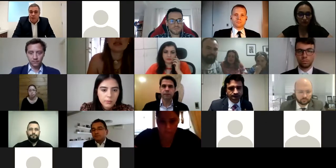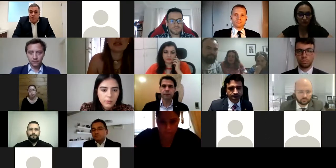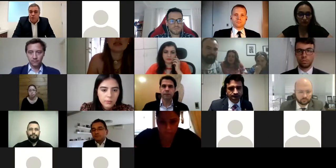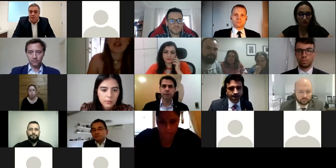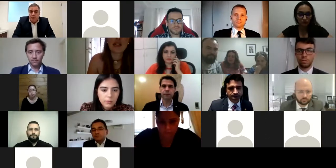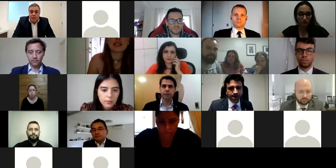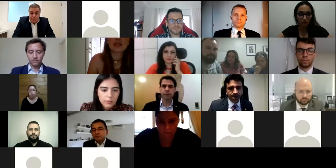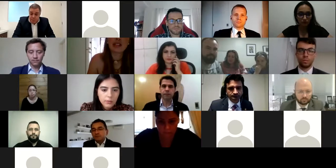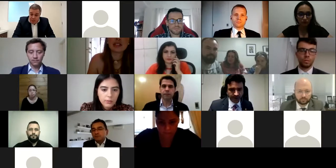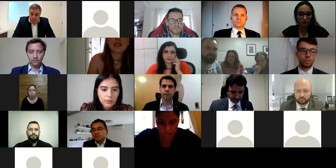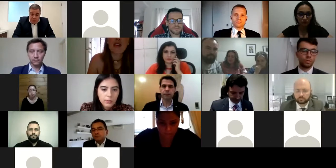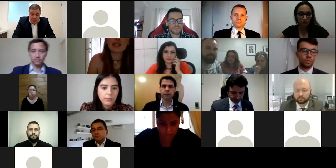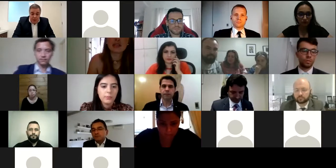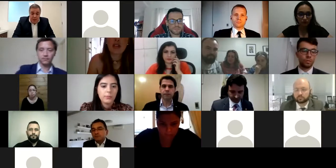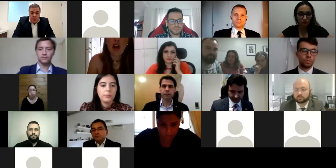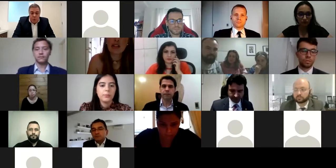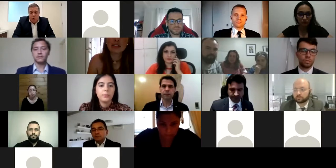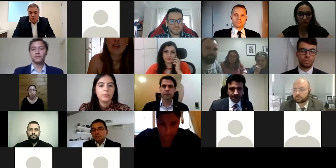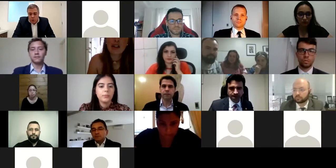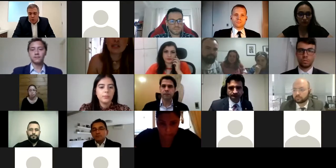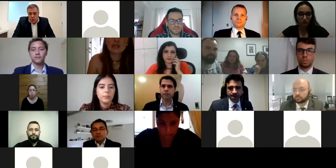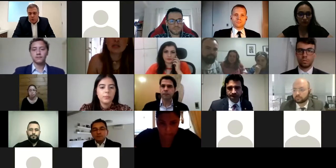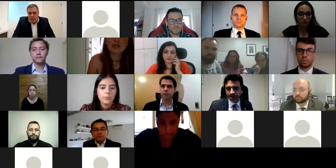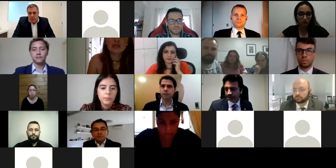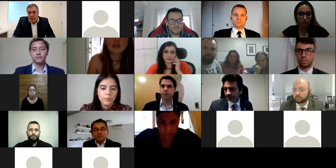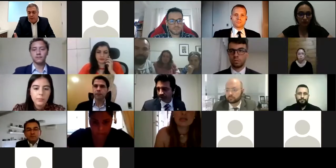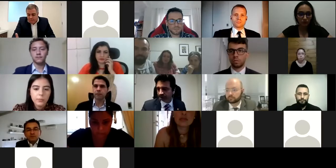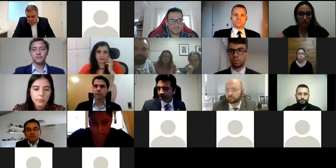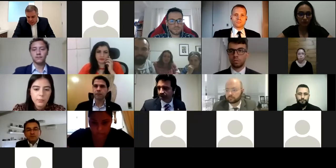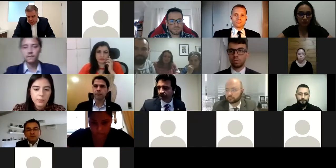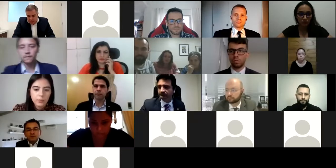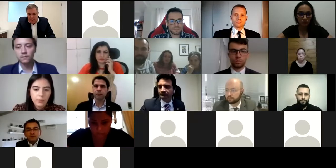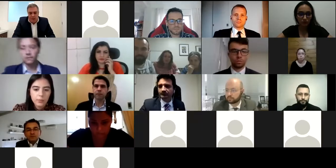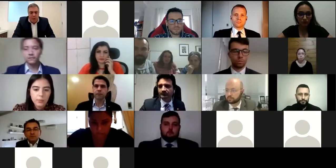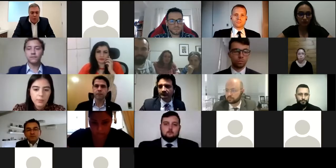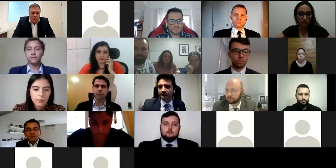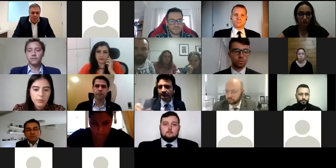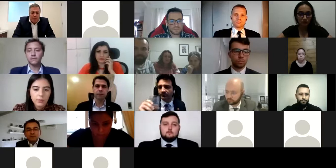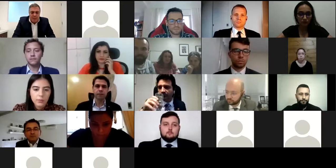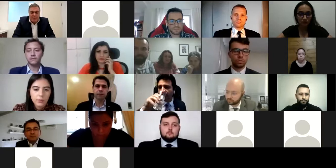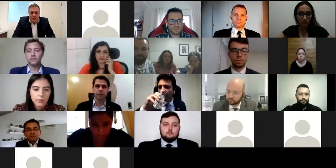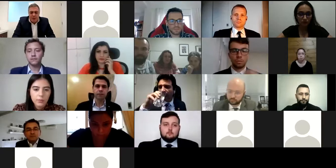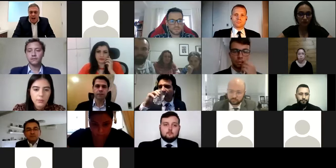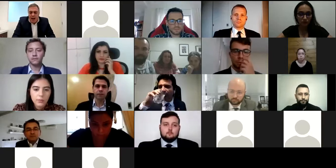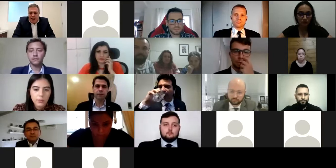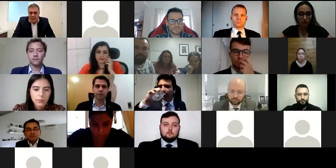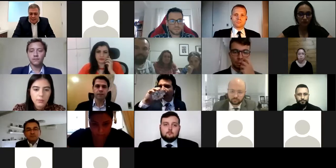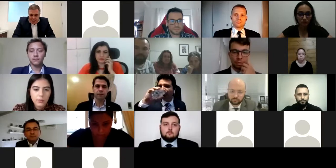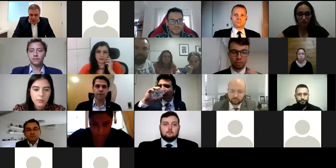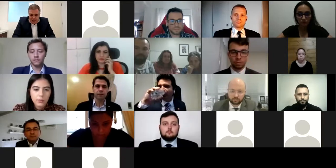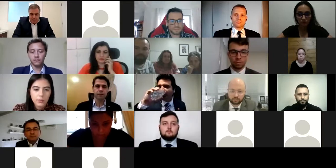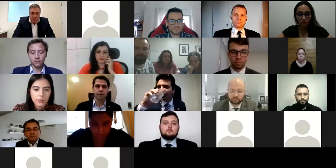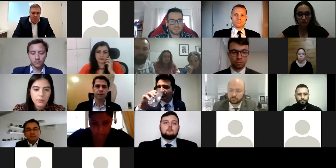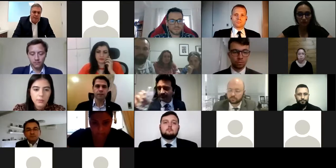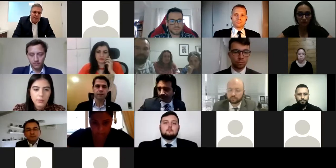IBDFAM, Instituto Brasileiro de Direito de Família, e o doutor Gustavo Amorim, também conselheiro estadual, presidente da